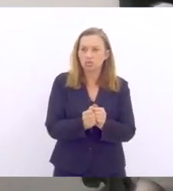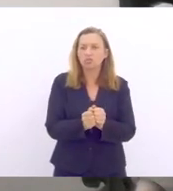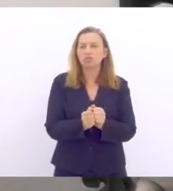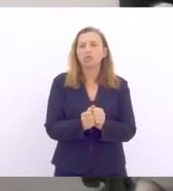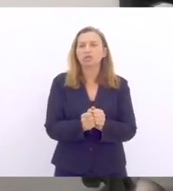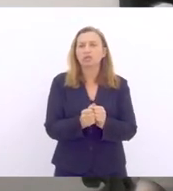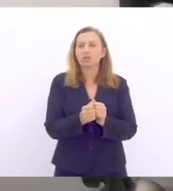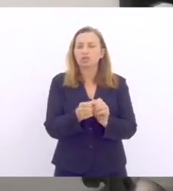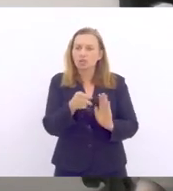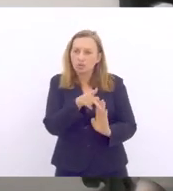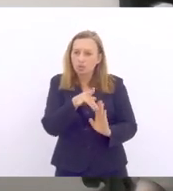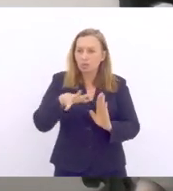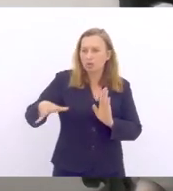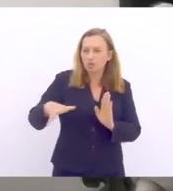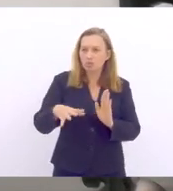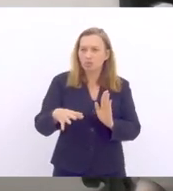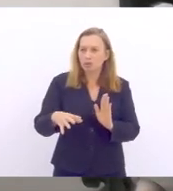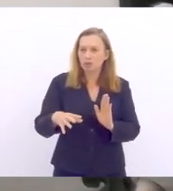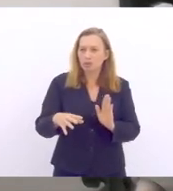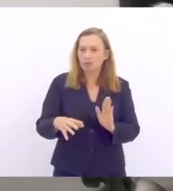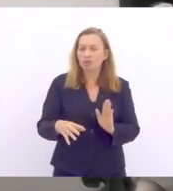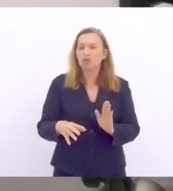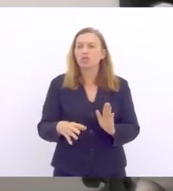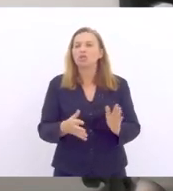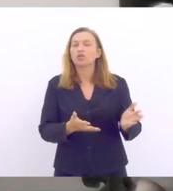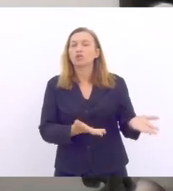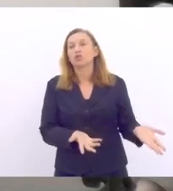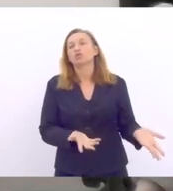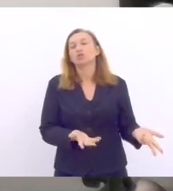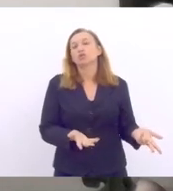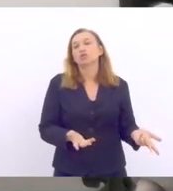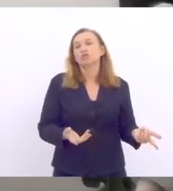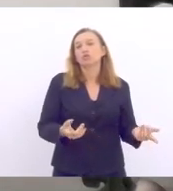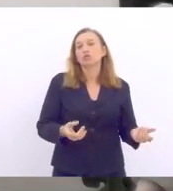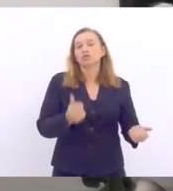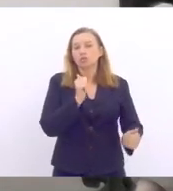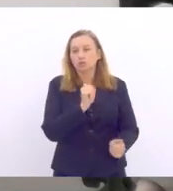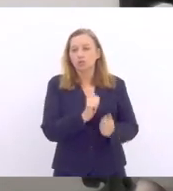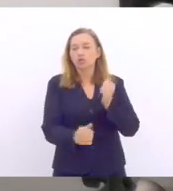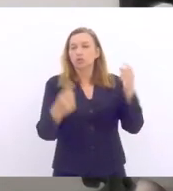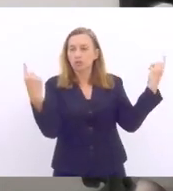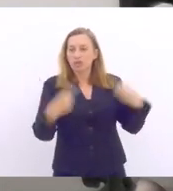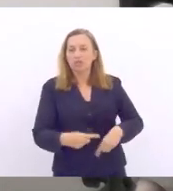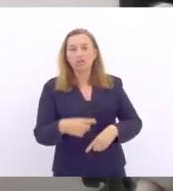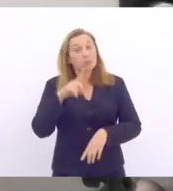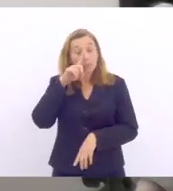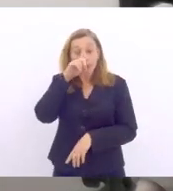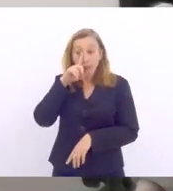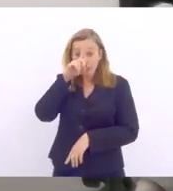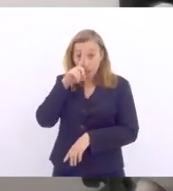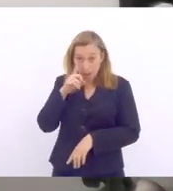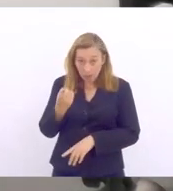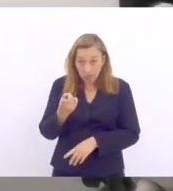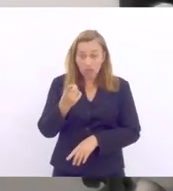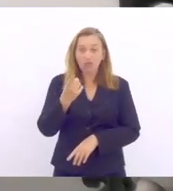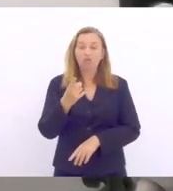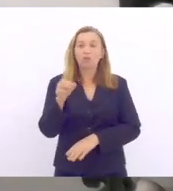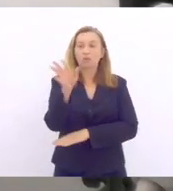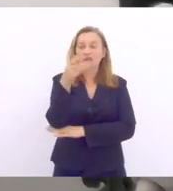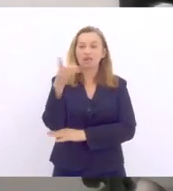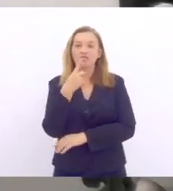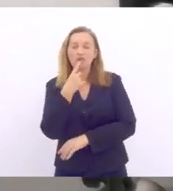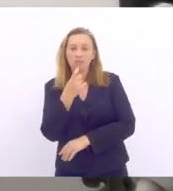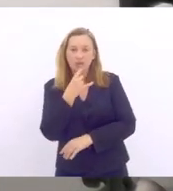protocolo de atuação para jogos de bandeira vermelha, nível de risco, né? Nível de risco mais alto são os jogos de bandeira vermelha no